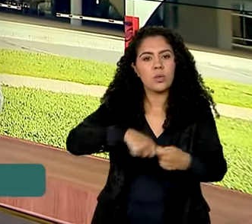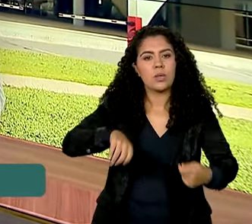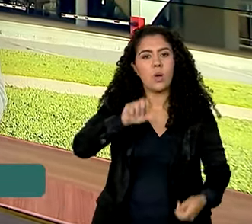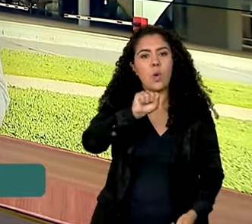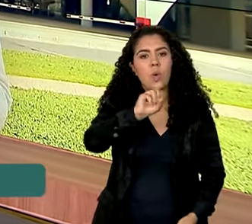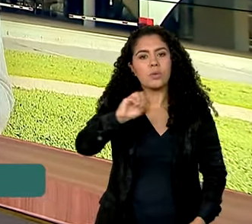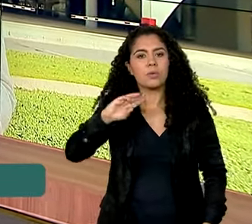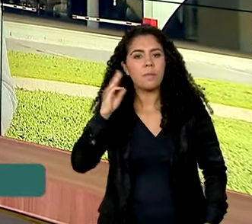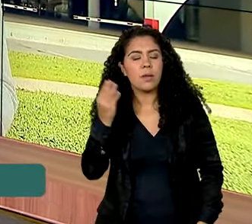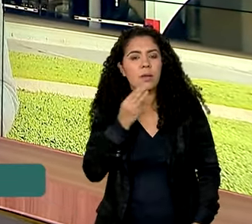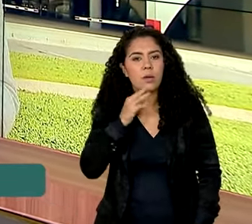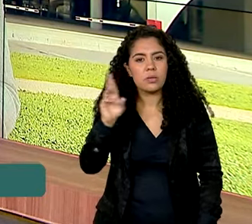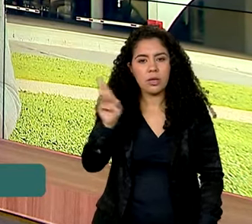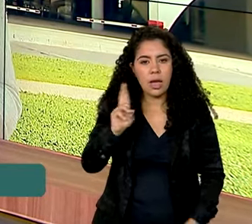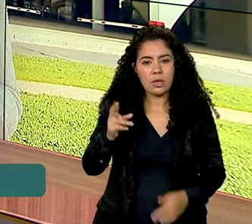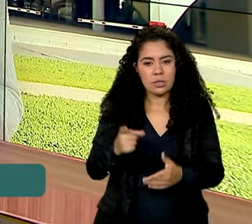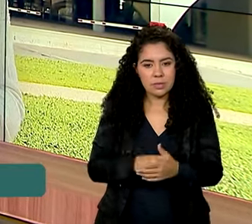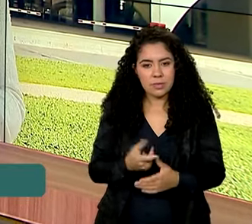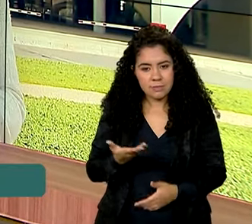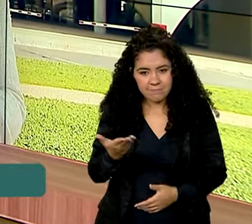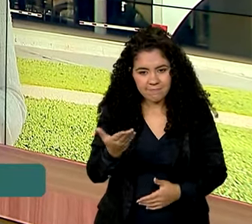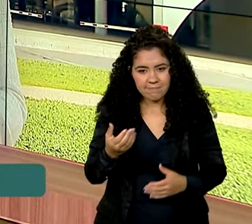dívidas. Jéssica, é com você.